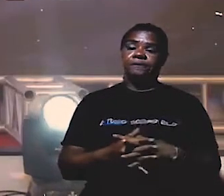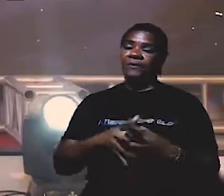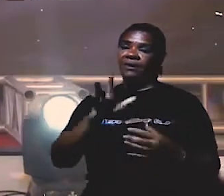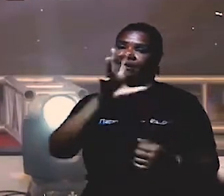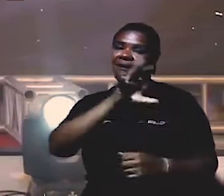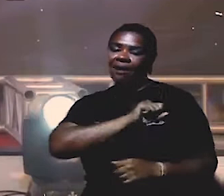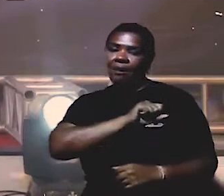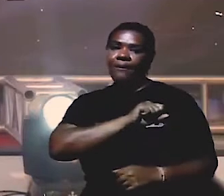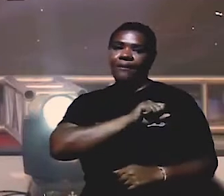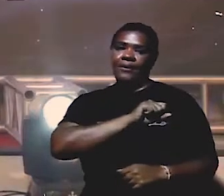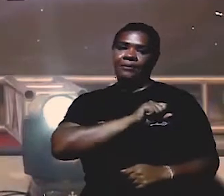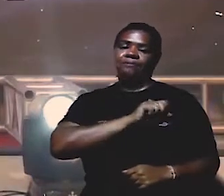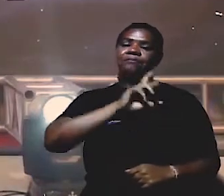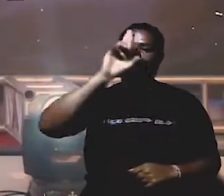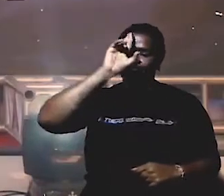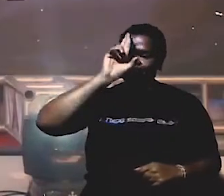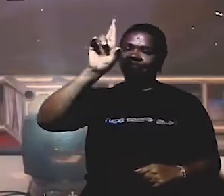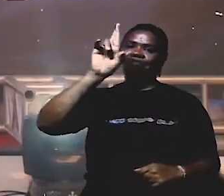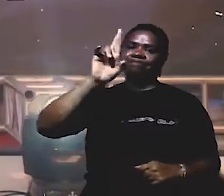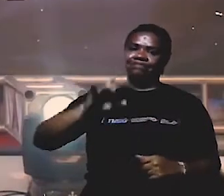ama ao Senhor.